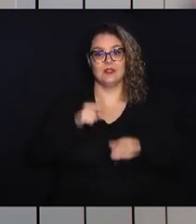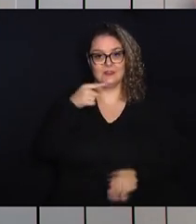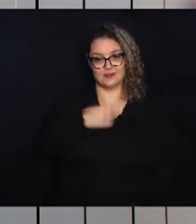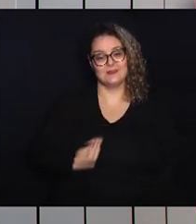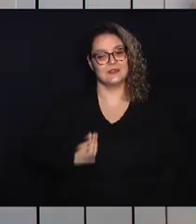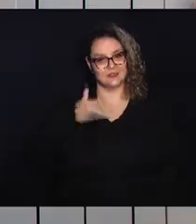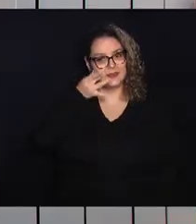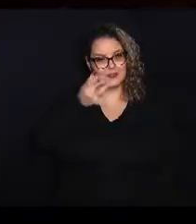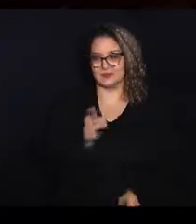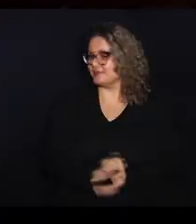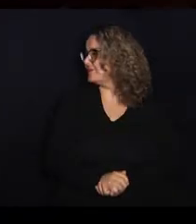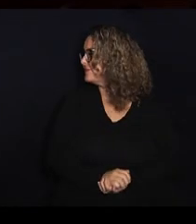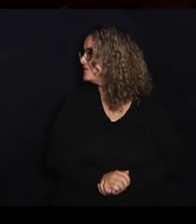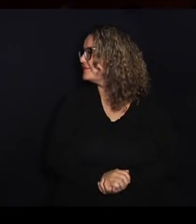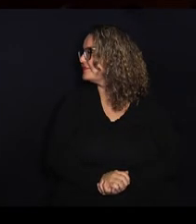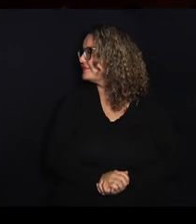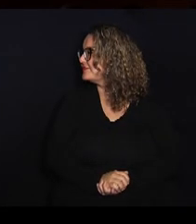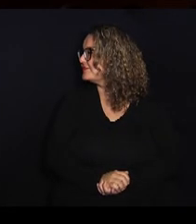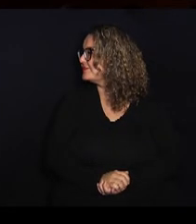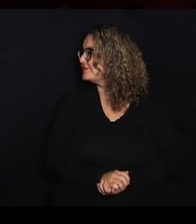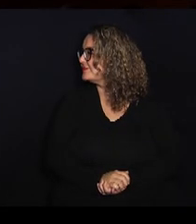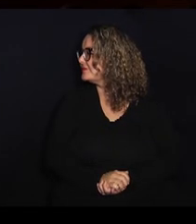para conferir.